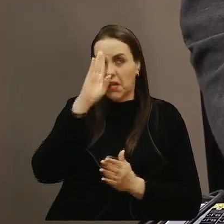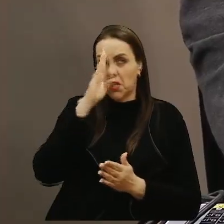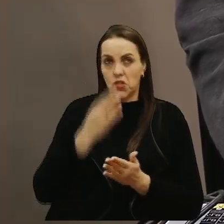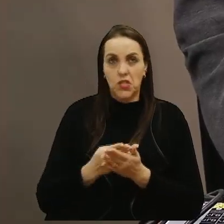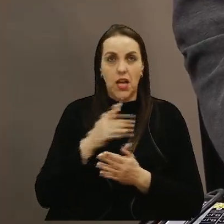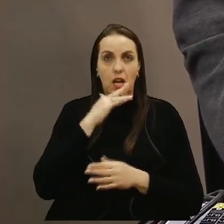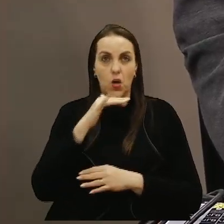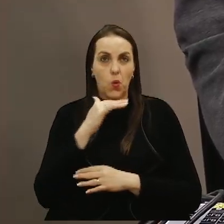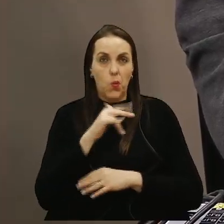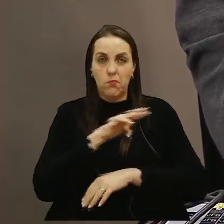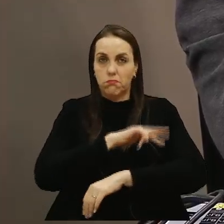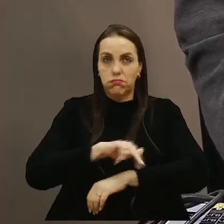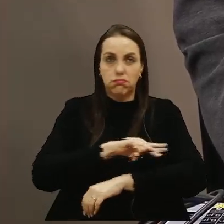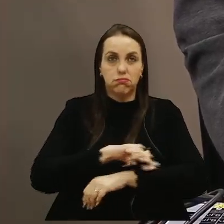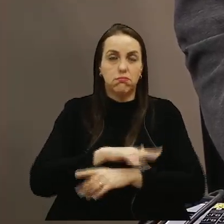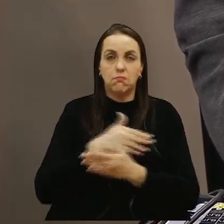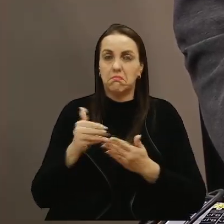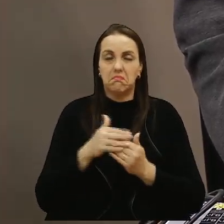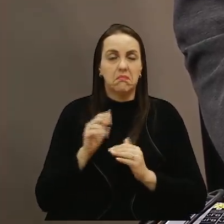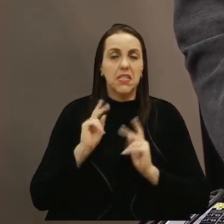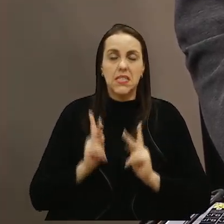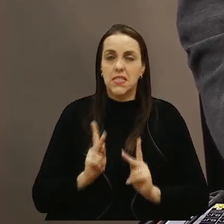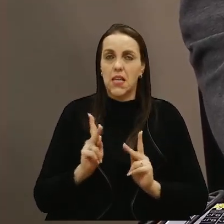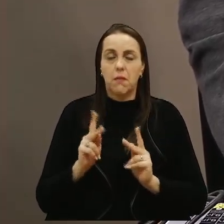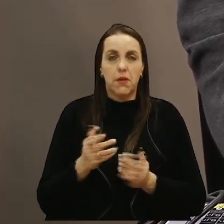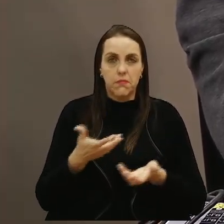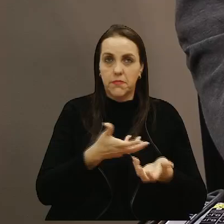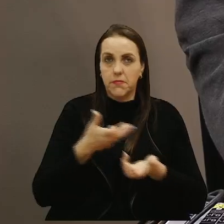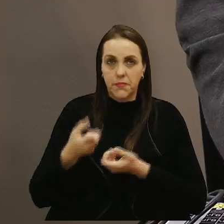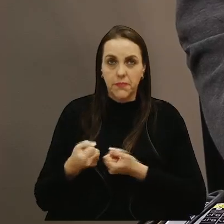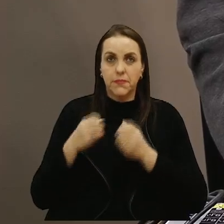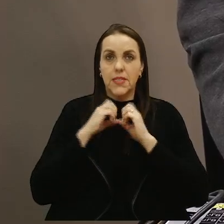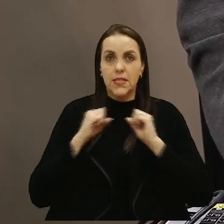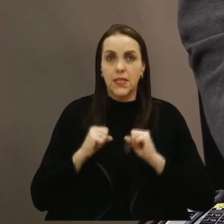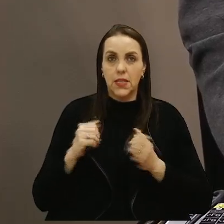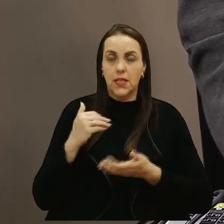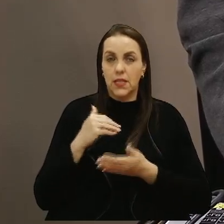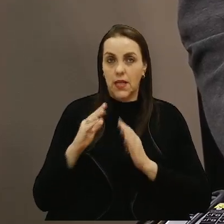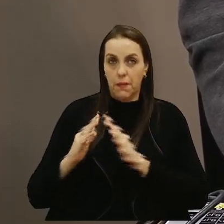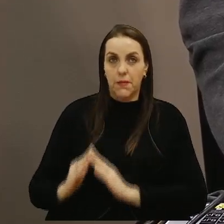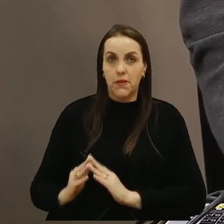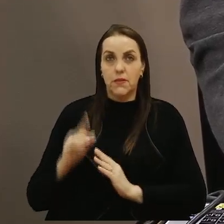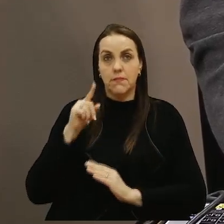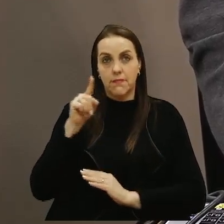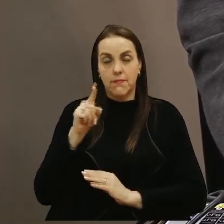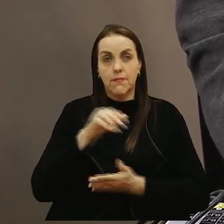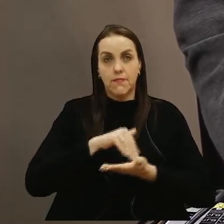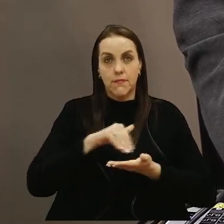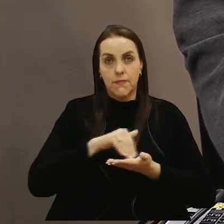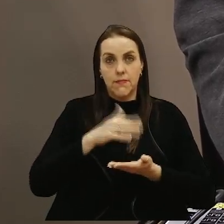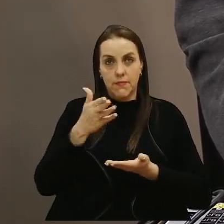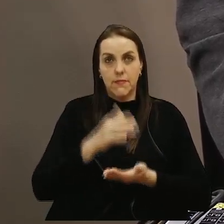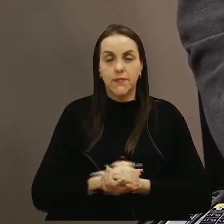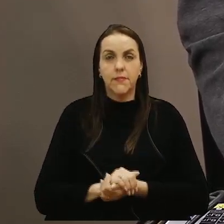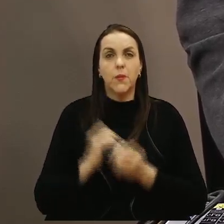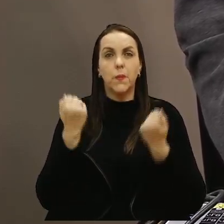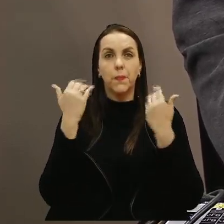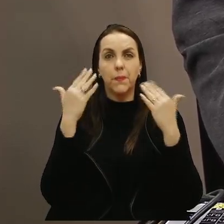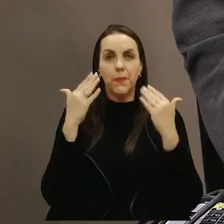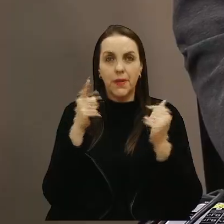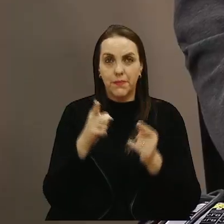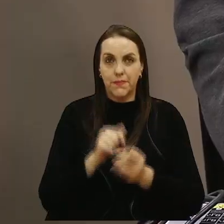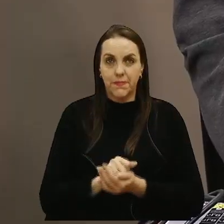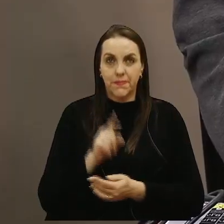cor, enfim. Né, sempre fomos muito bem recepcionados ali na Secretaria de Habitação enquanto o senhor estava secretário. Né, então, parabenizar